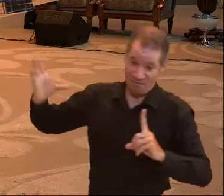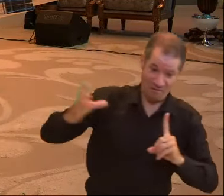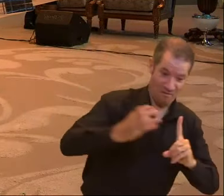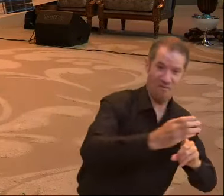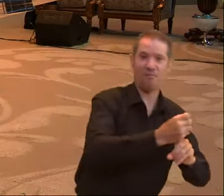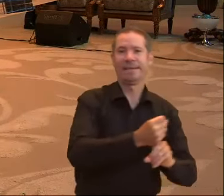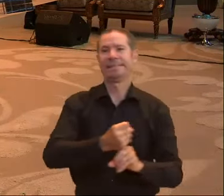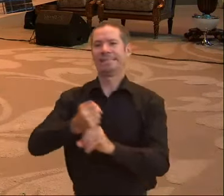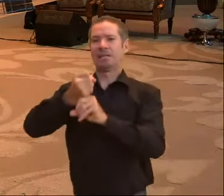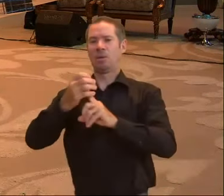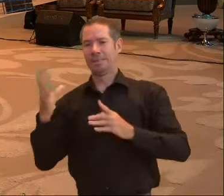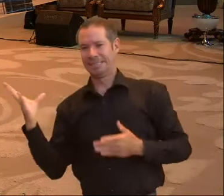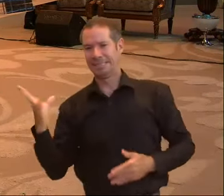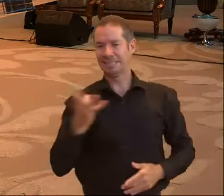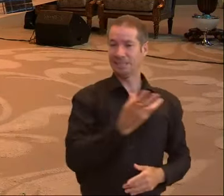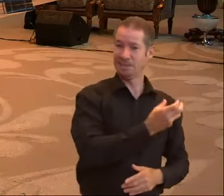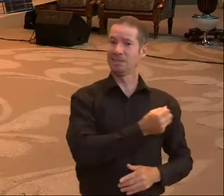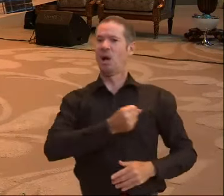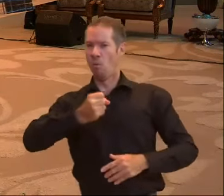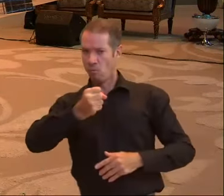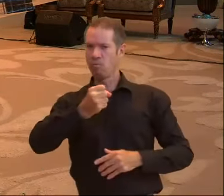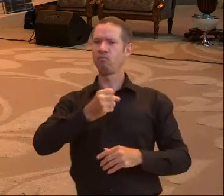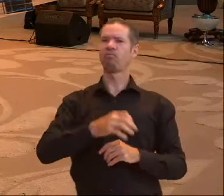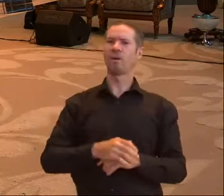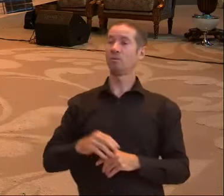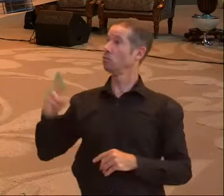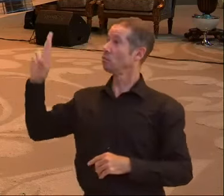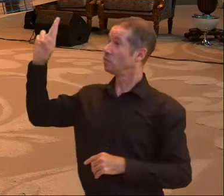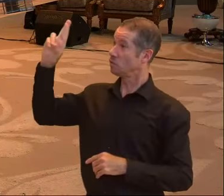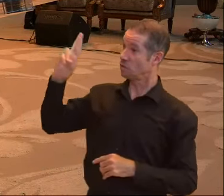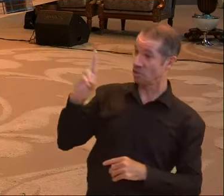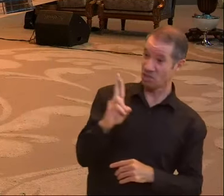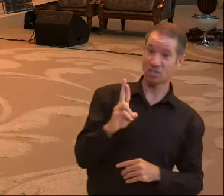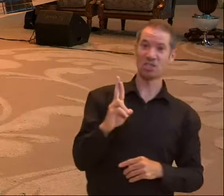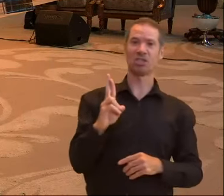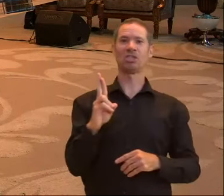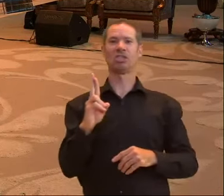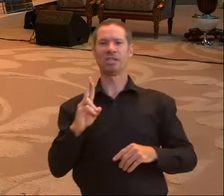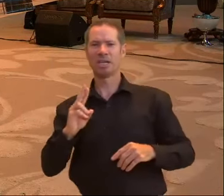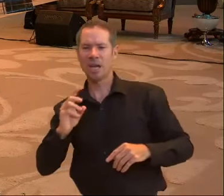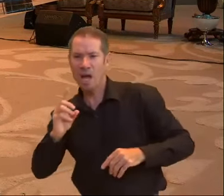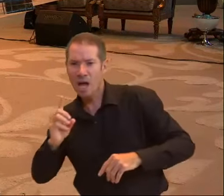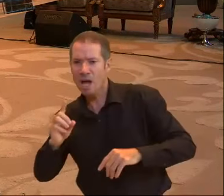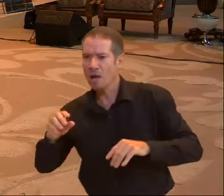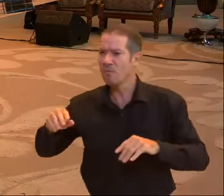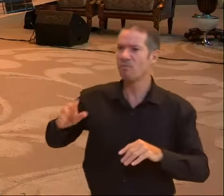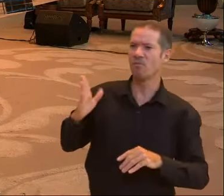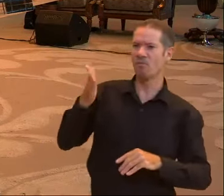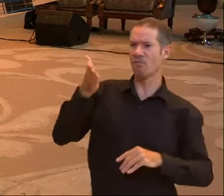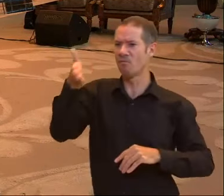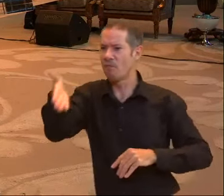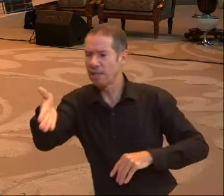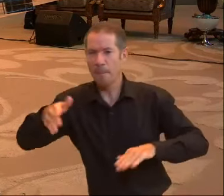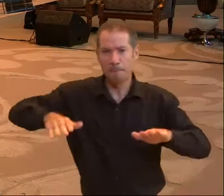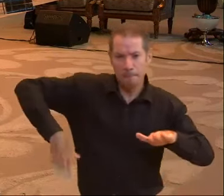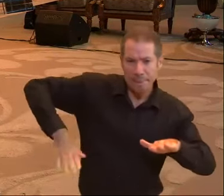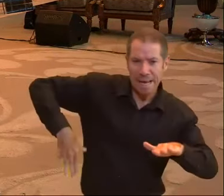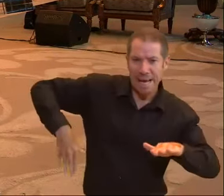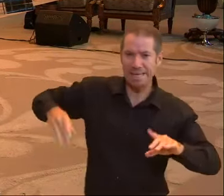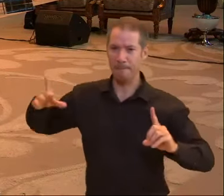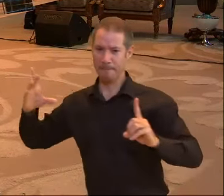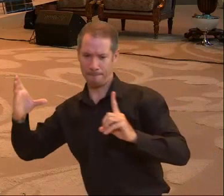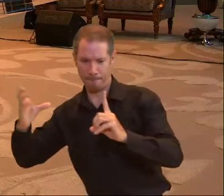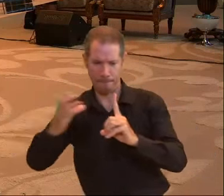resgata, salva. E quando a pessoa já chega meio morta na praia, eles vão lá e ressuscitam aquela pessoa quando dentro